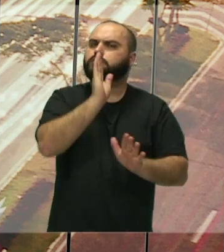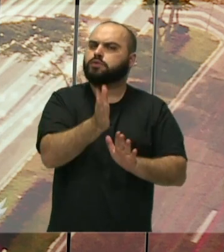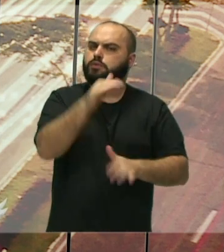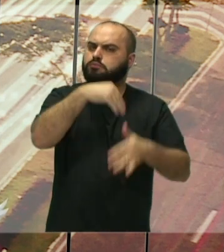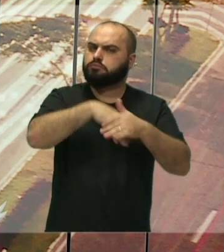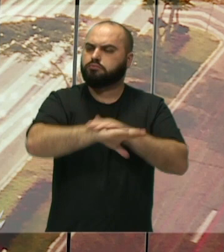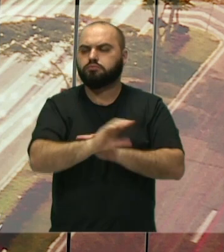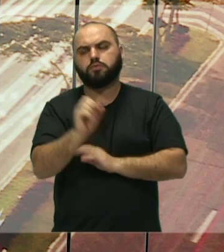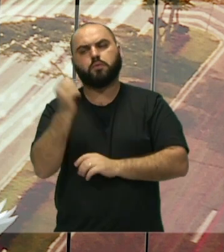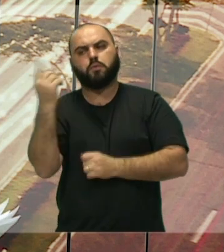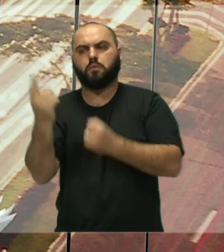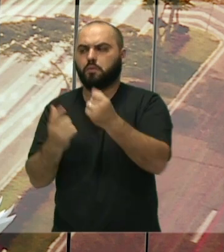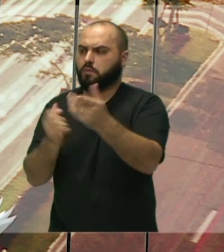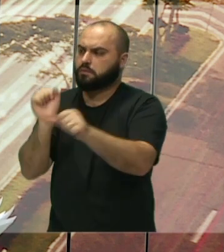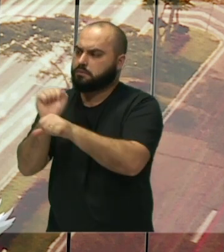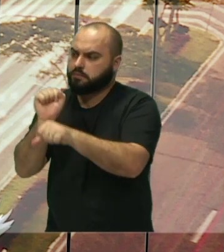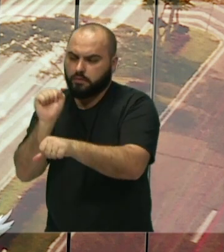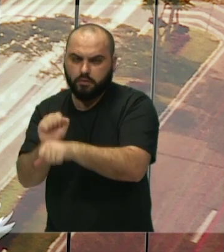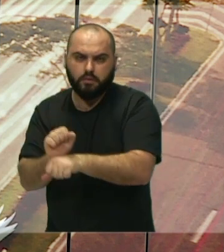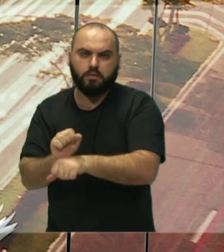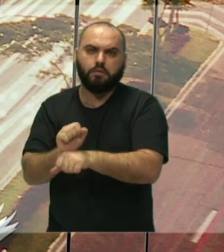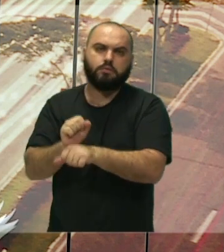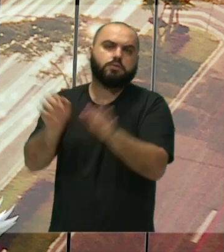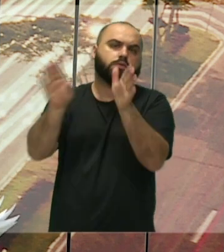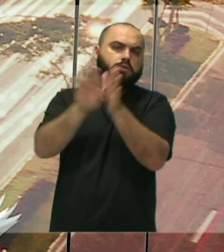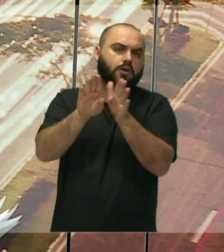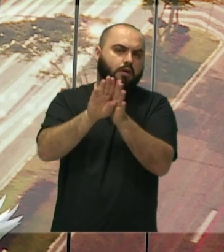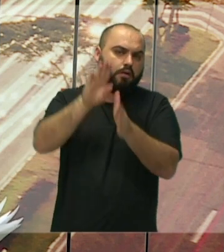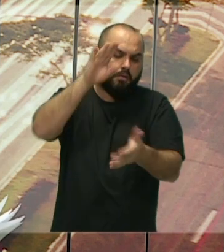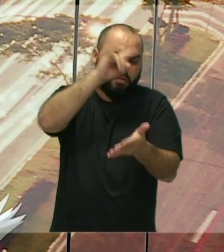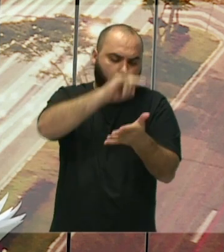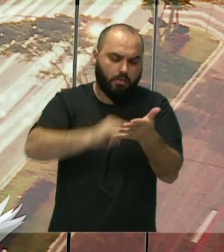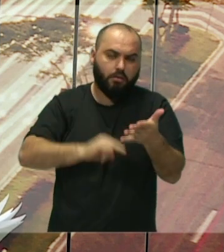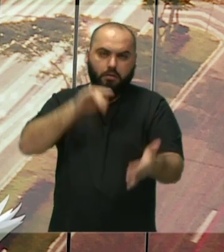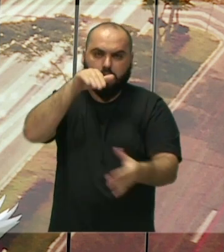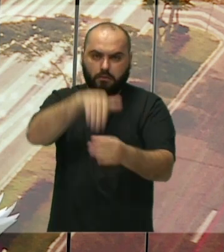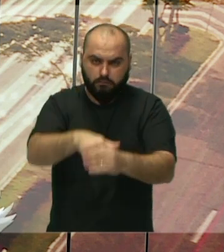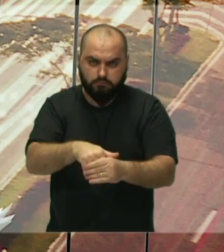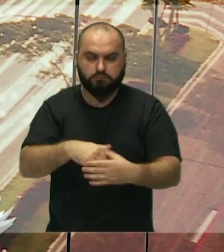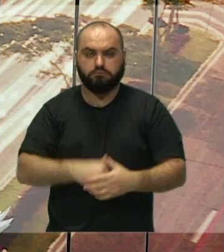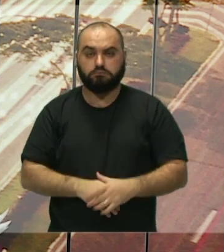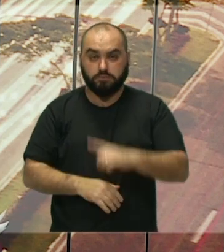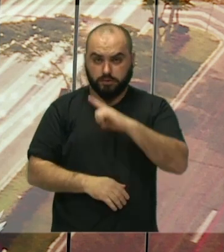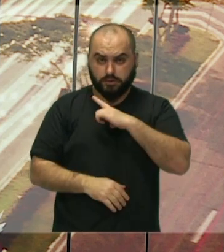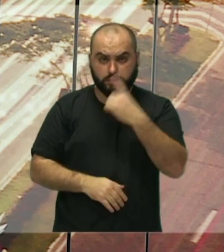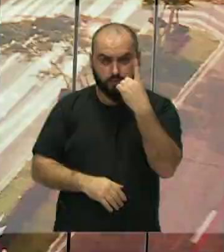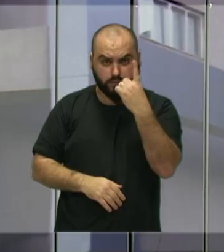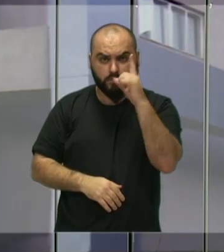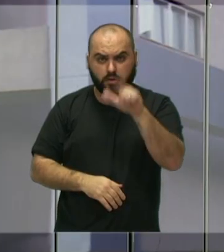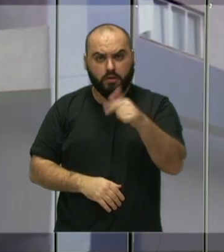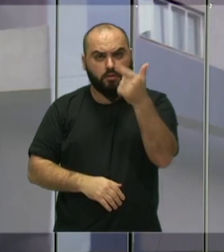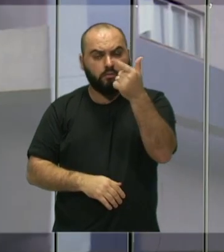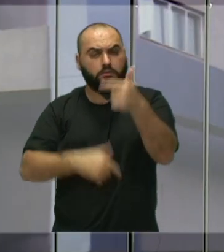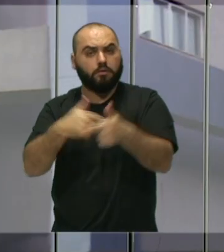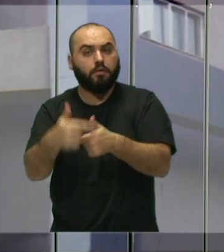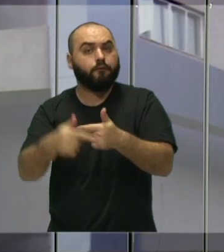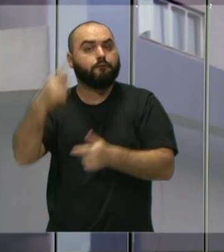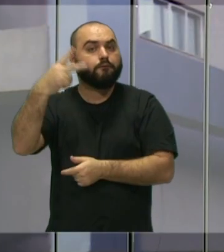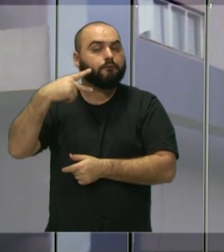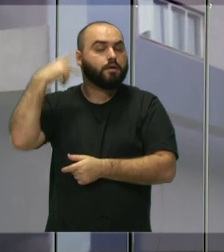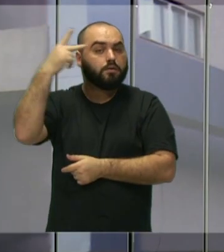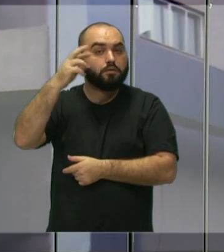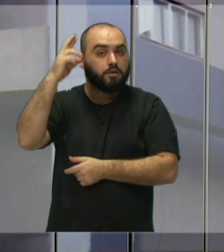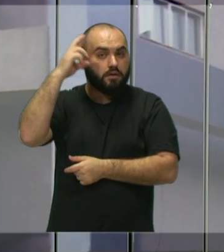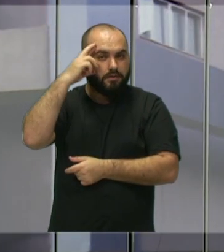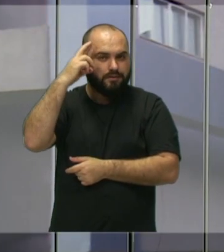alguns tramitando, outros aguardando ir a plenário para votação. E tem um que é até uma sequência já de um trabalho que a vereadora Renata